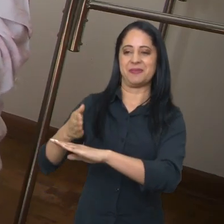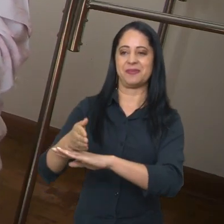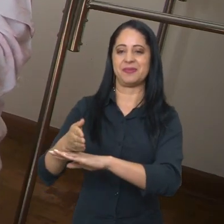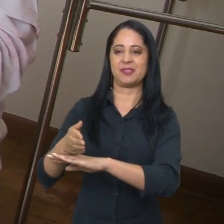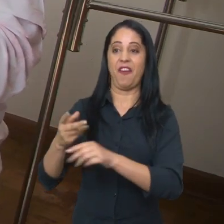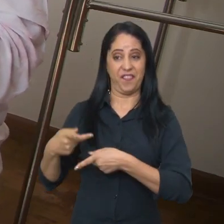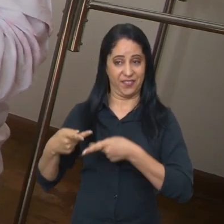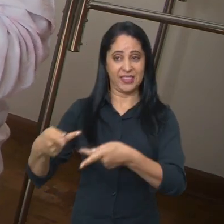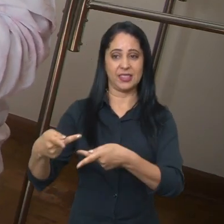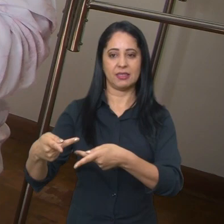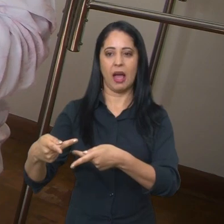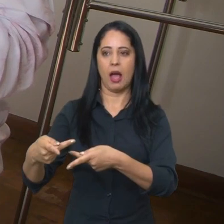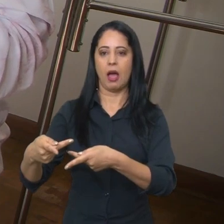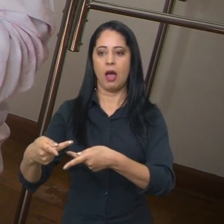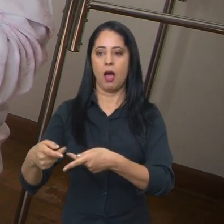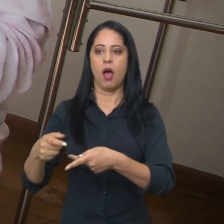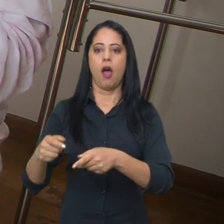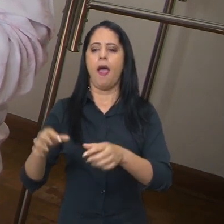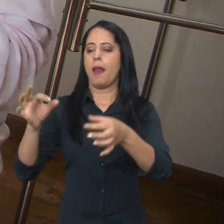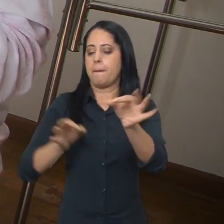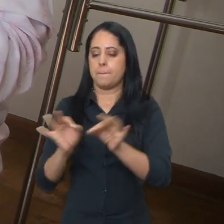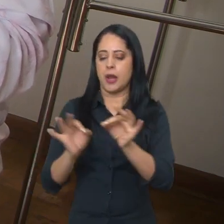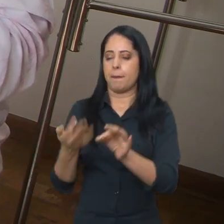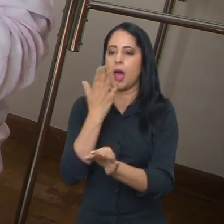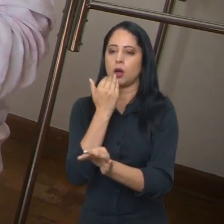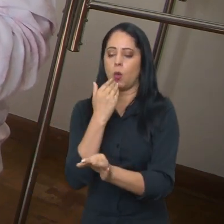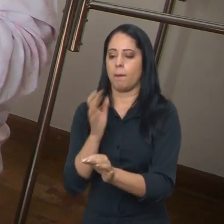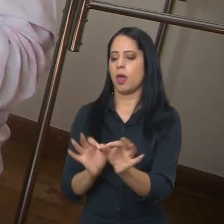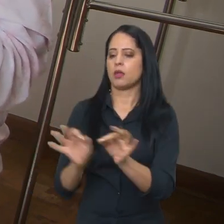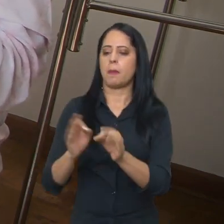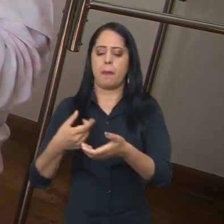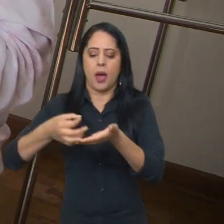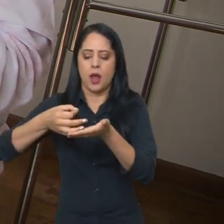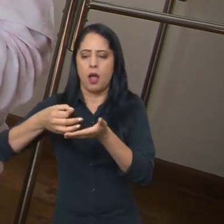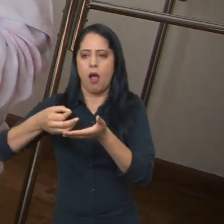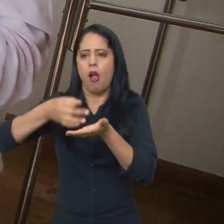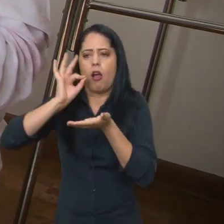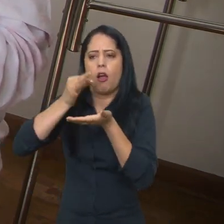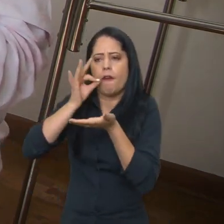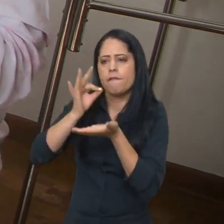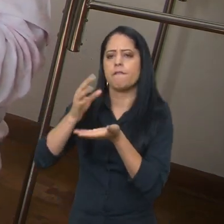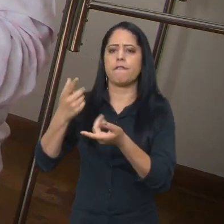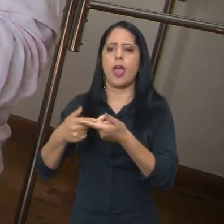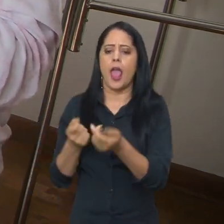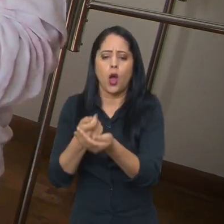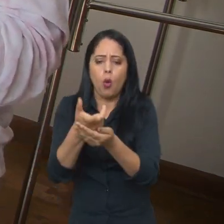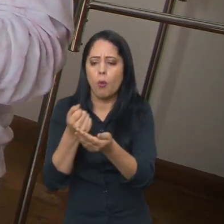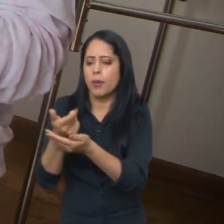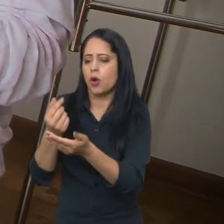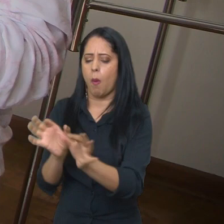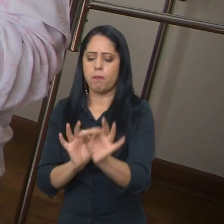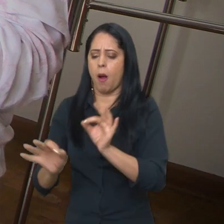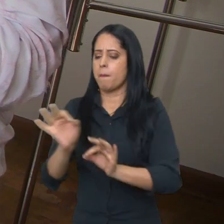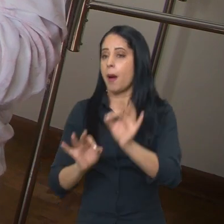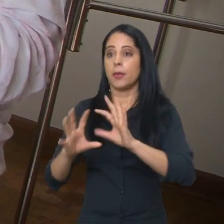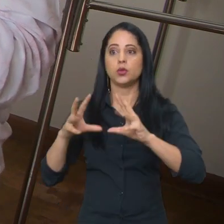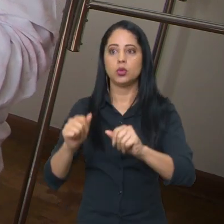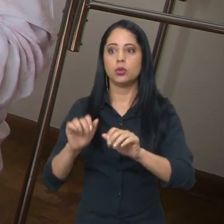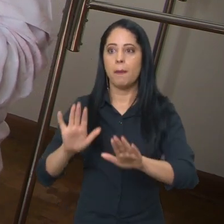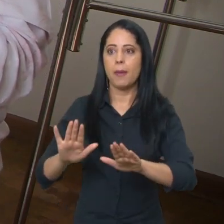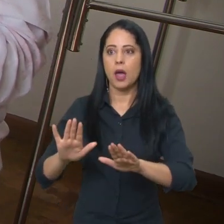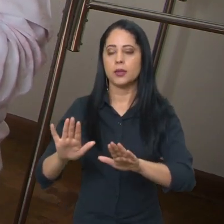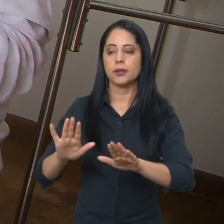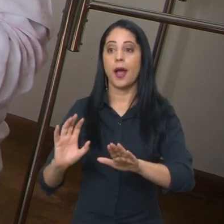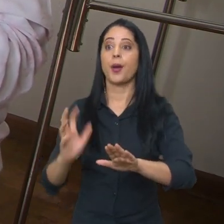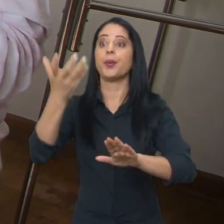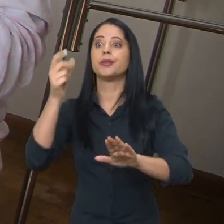sua casa. Ela não deixava fazer nada, né? Ela fazia café, fazia almoço, saía de manhã já para fazer as compras, já voltava e fazia